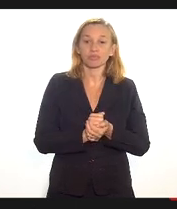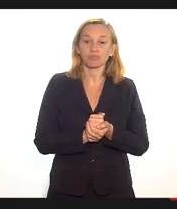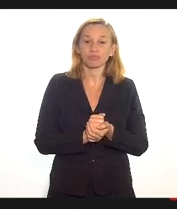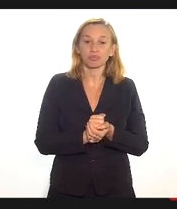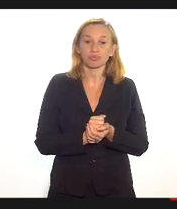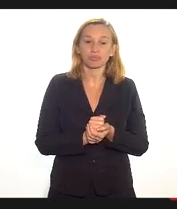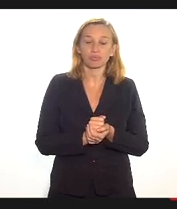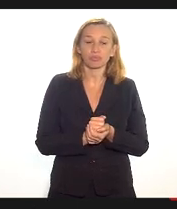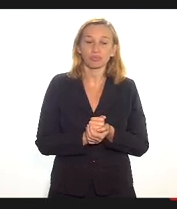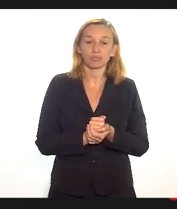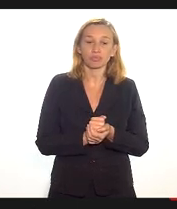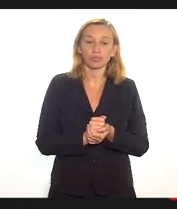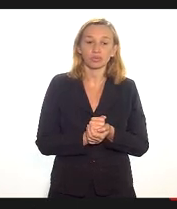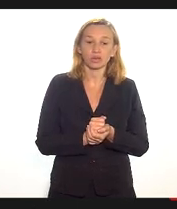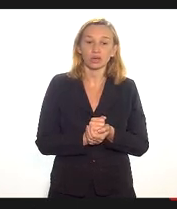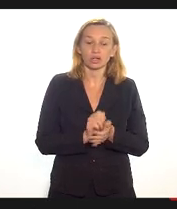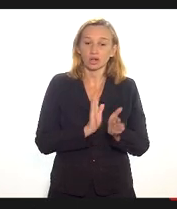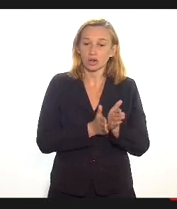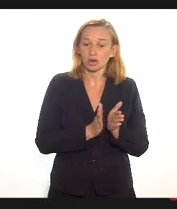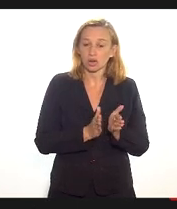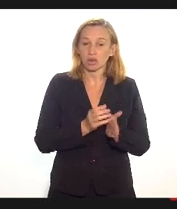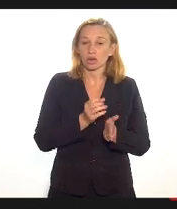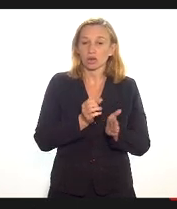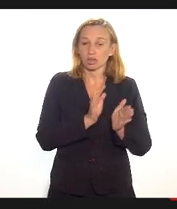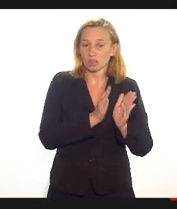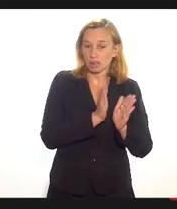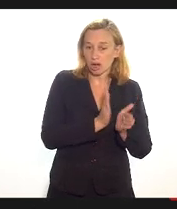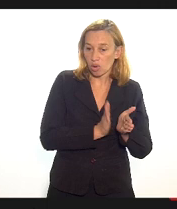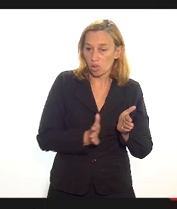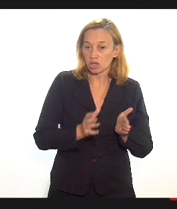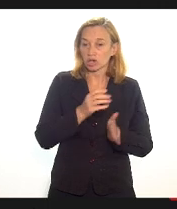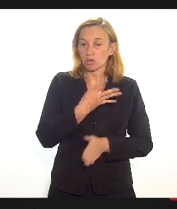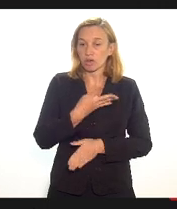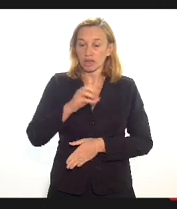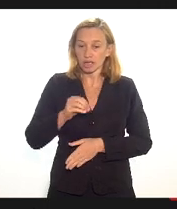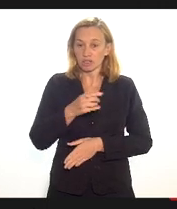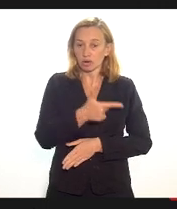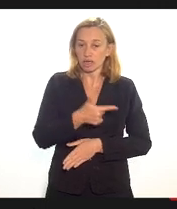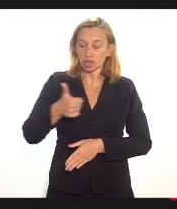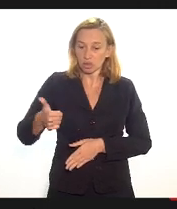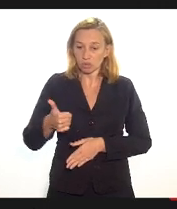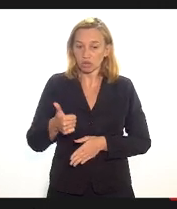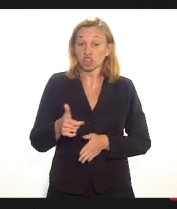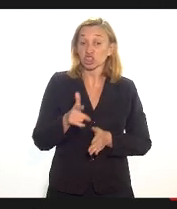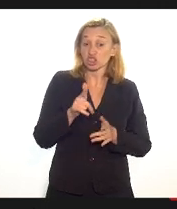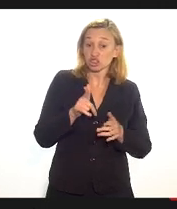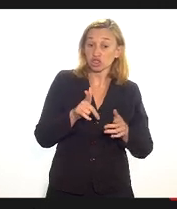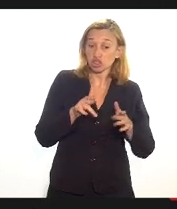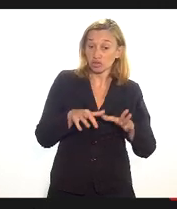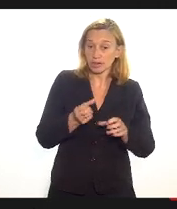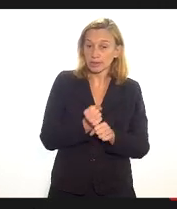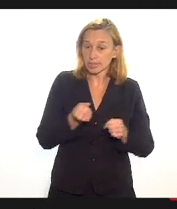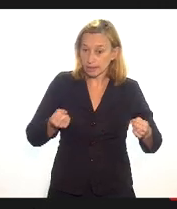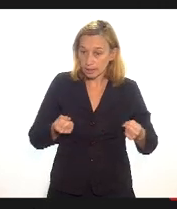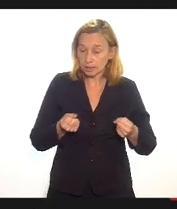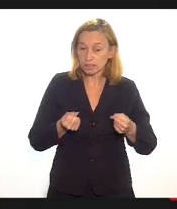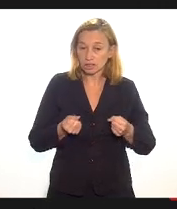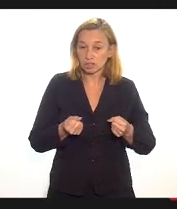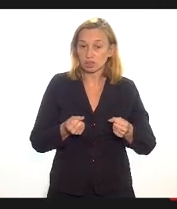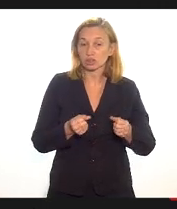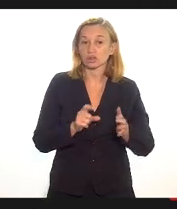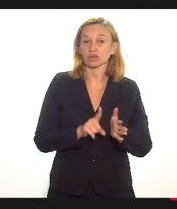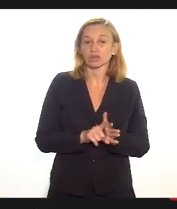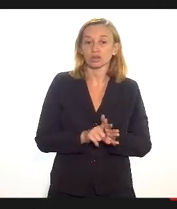isso é da ordem de 41, 42 dólares por barril. Então, é uma diferença muito grande na média do